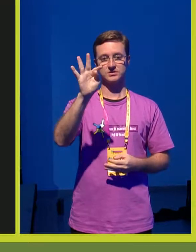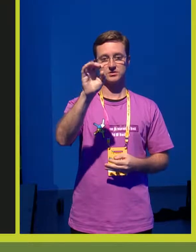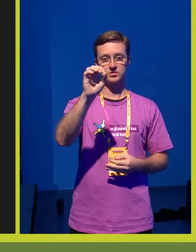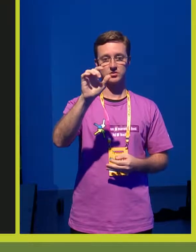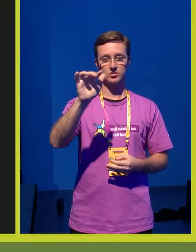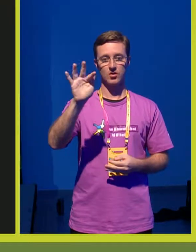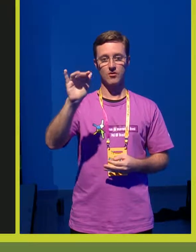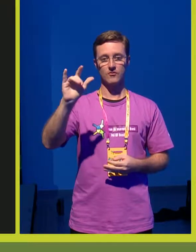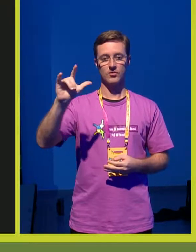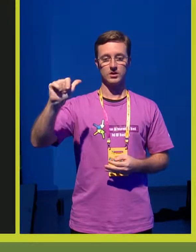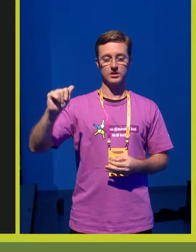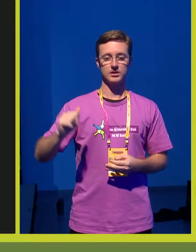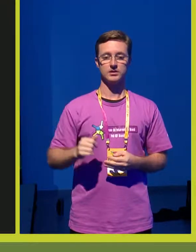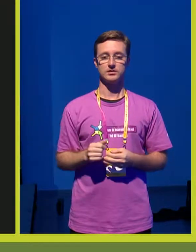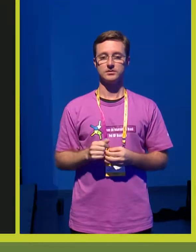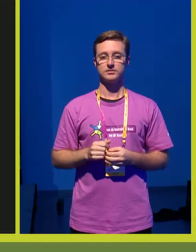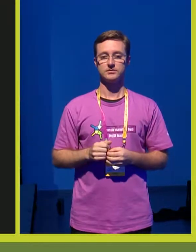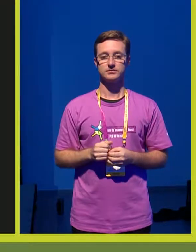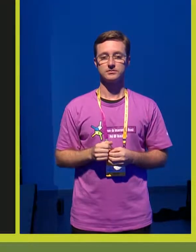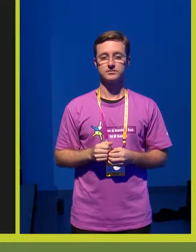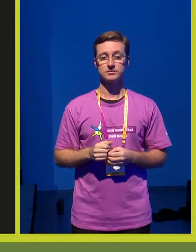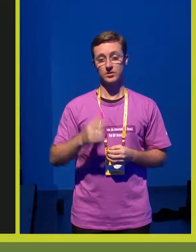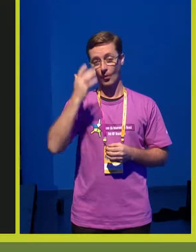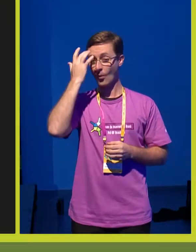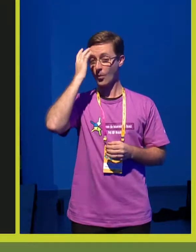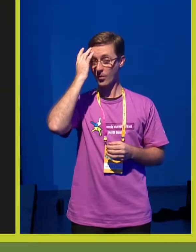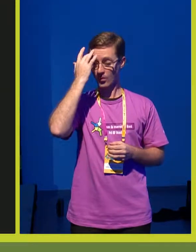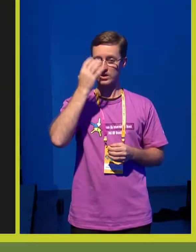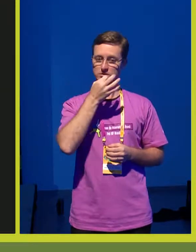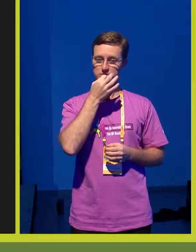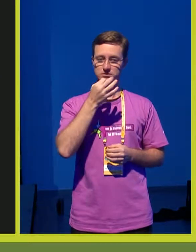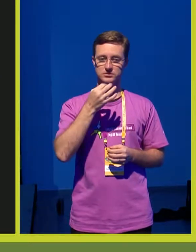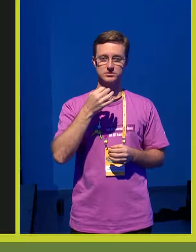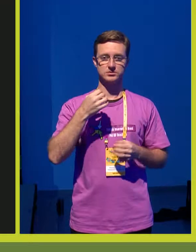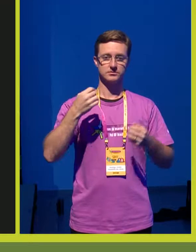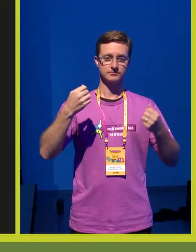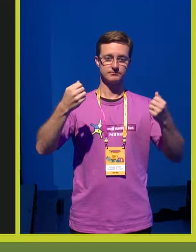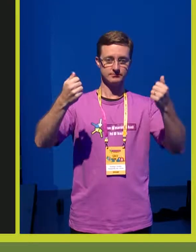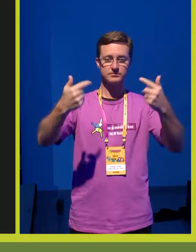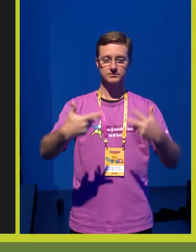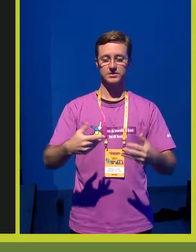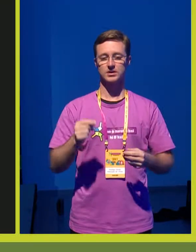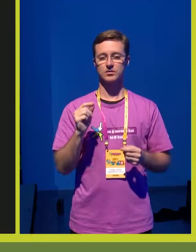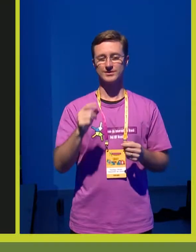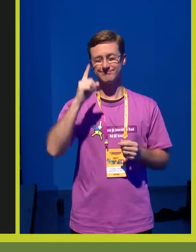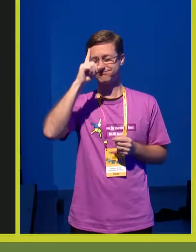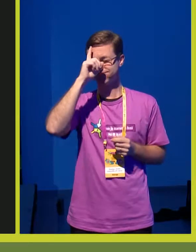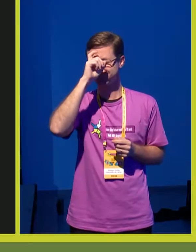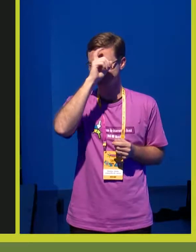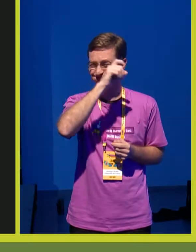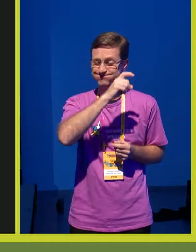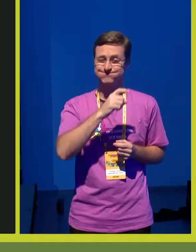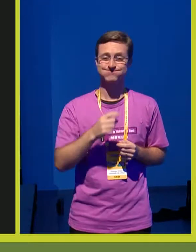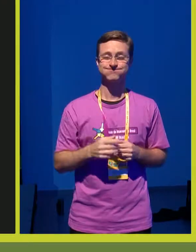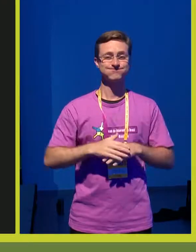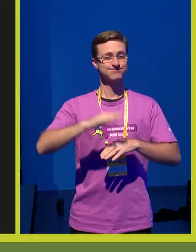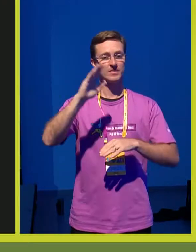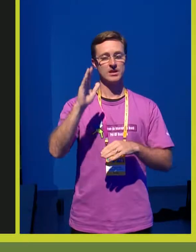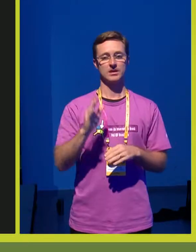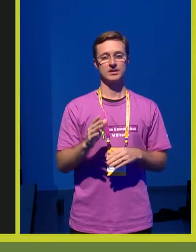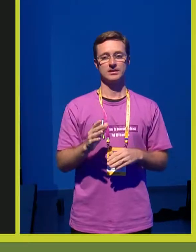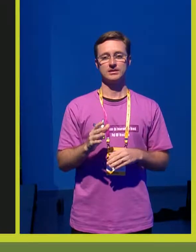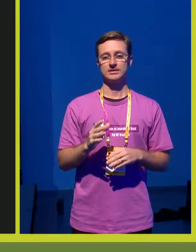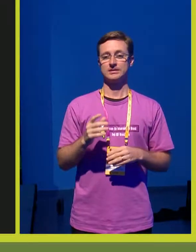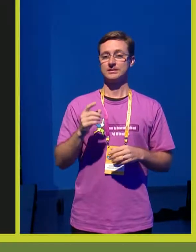o comentário que eu acho pertinente de fazer aqui é que é muito mais difícil a meu ver e sendo bastante sincera com vocês você